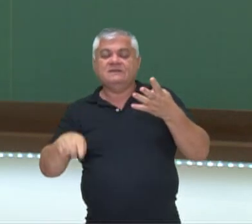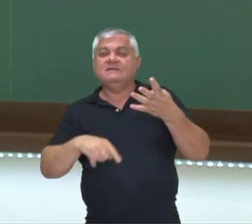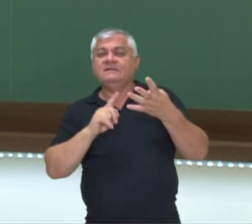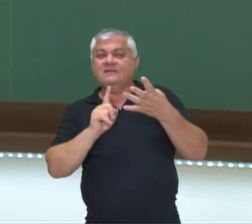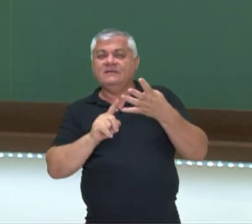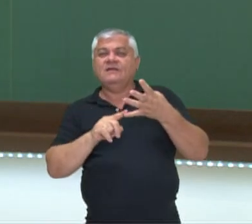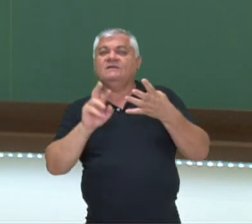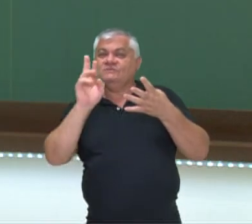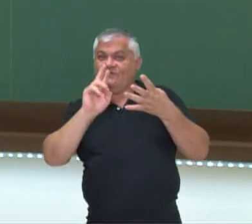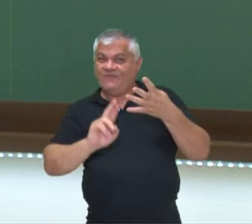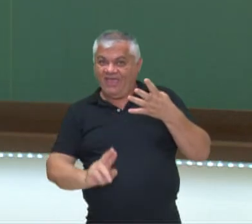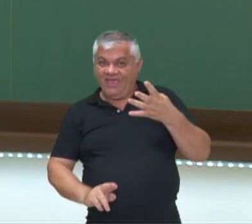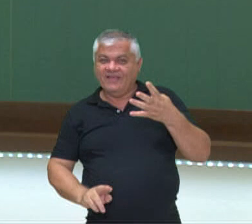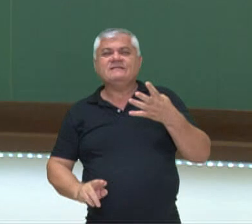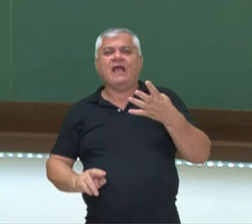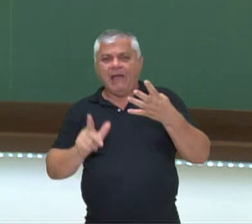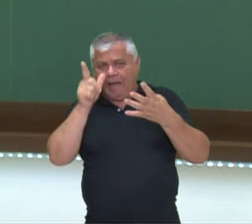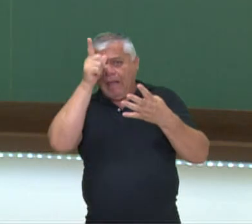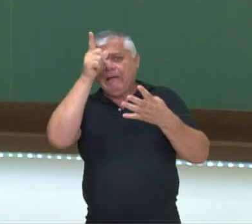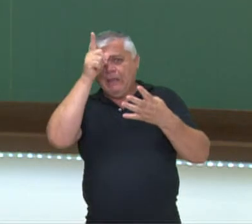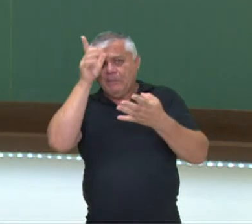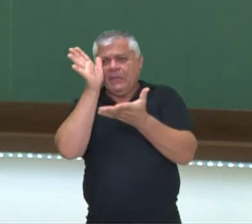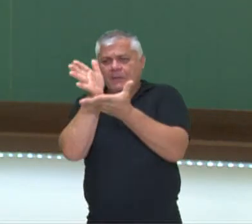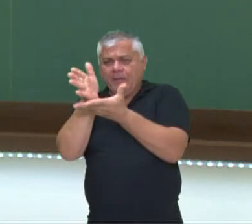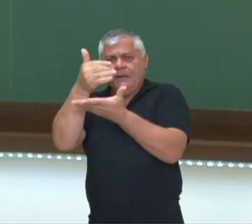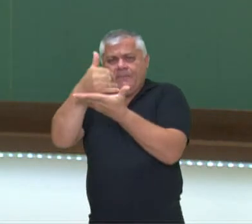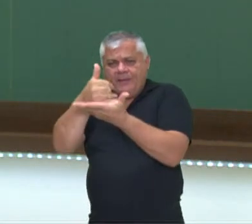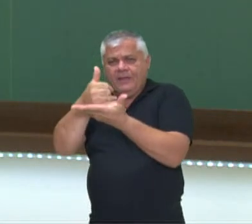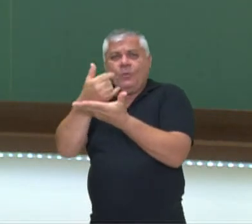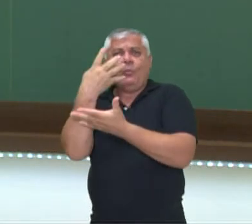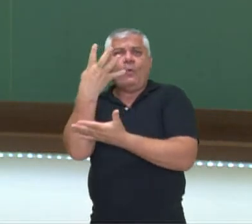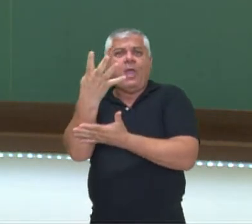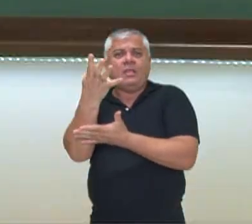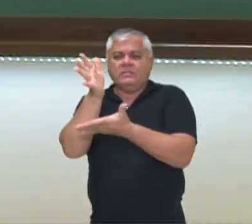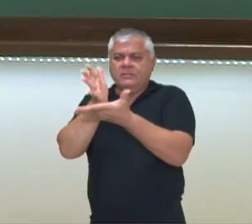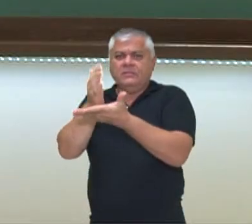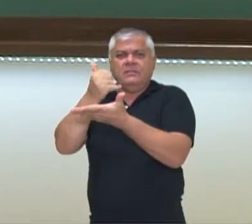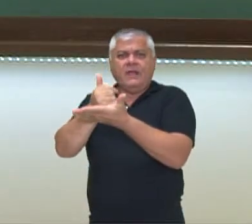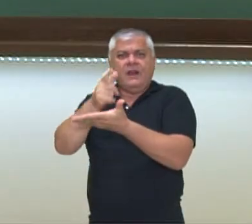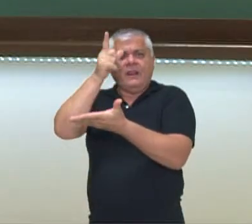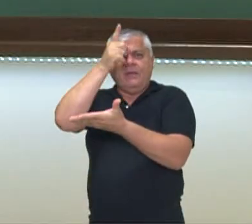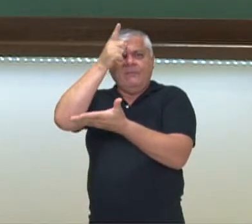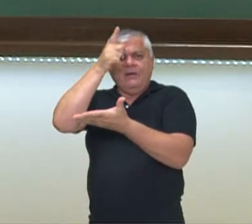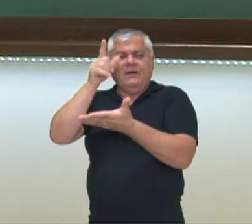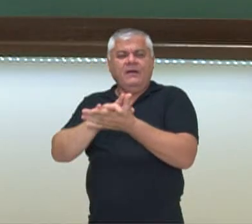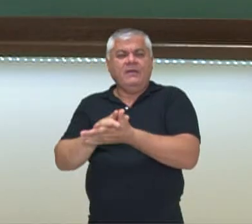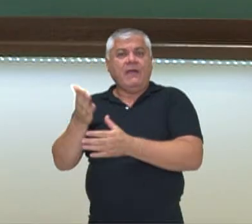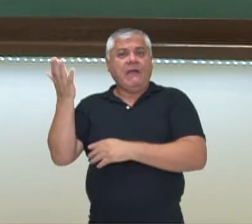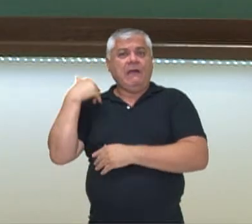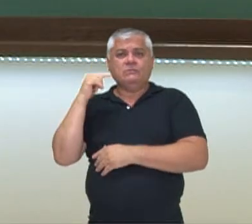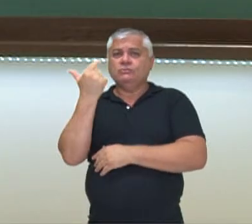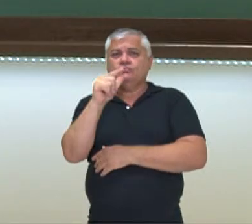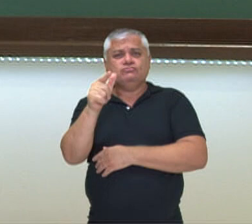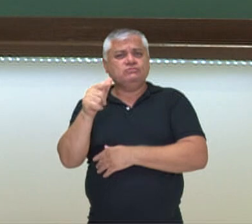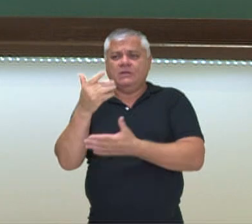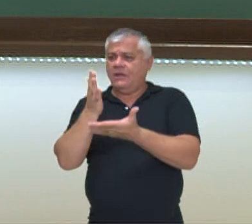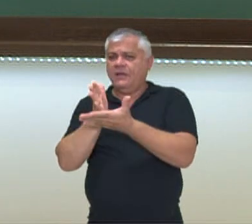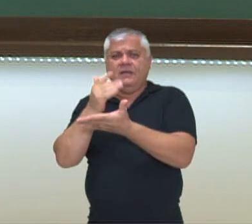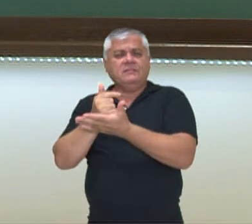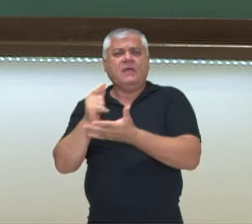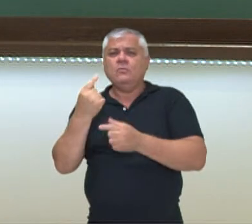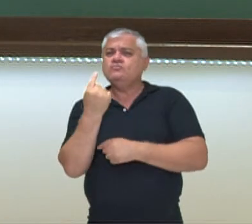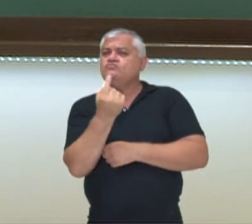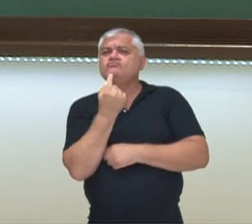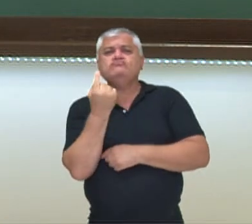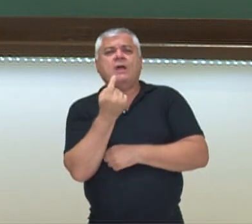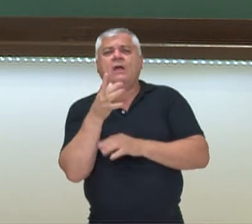parte soviética, para que fosse administrado. Inicialmente não tinha essa relação de divisão, era